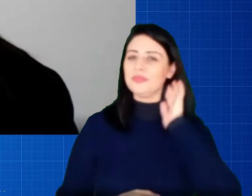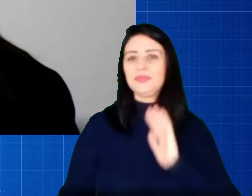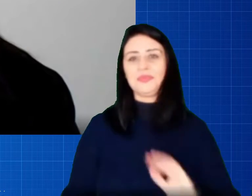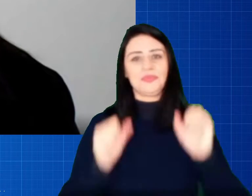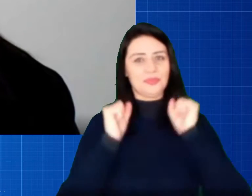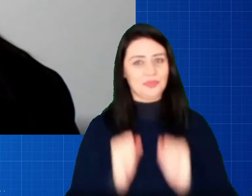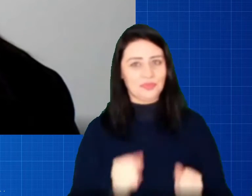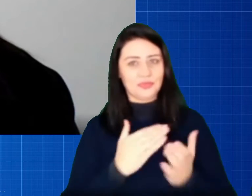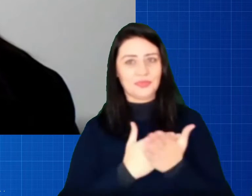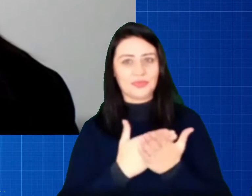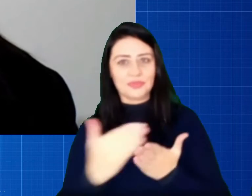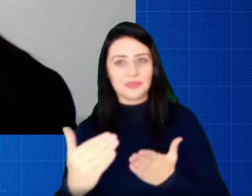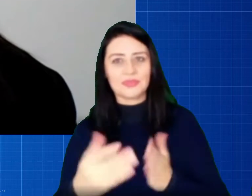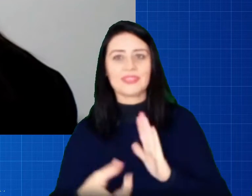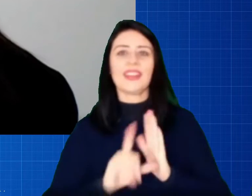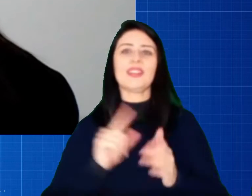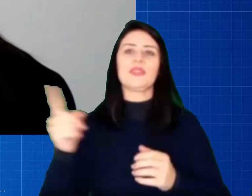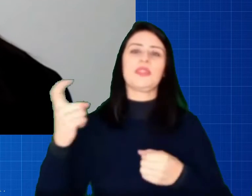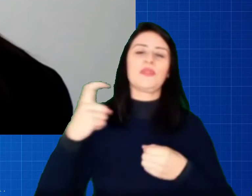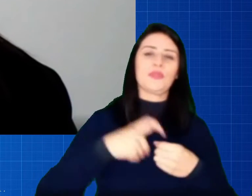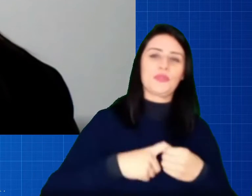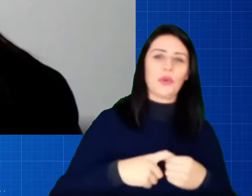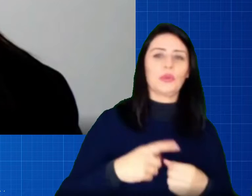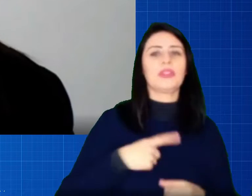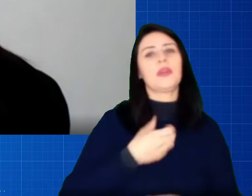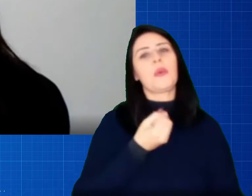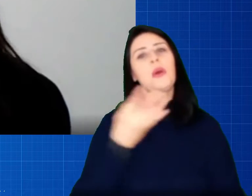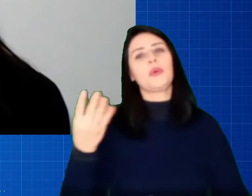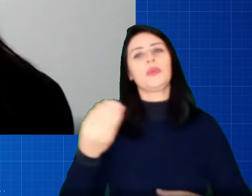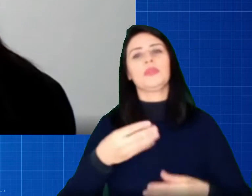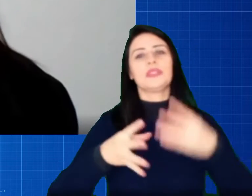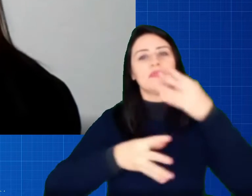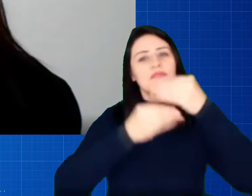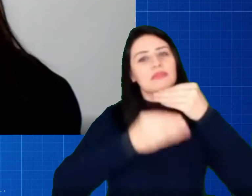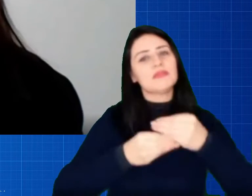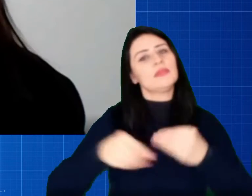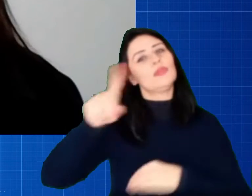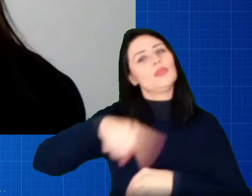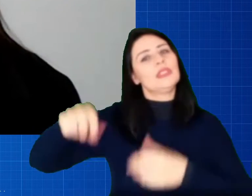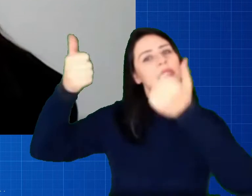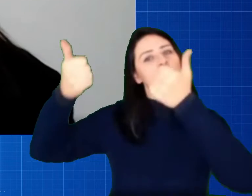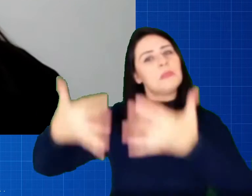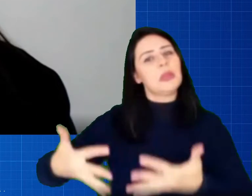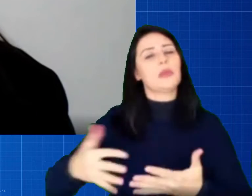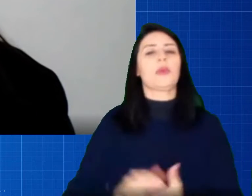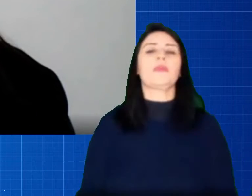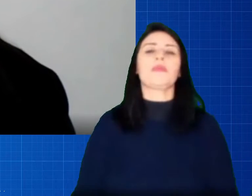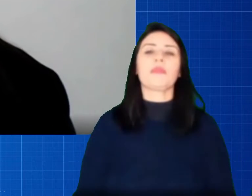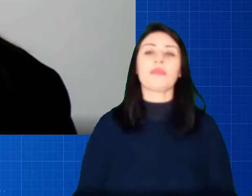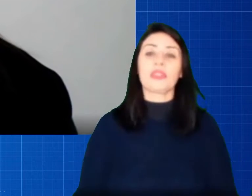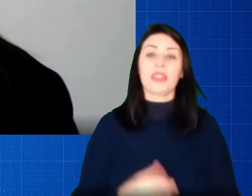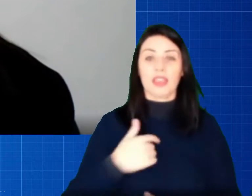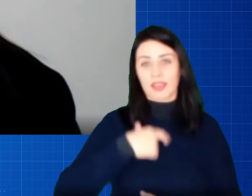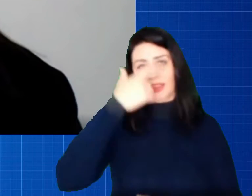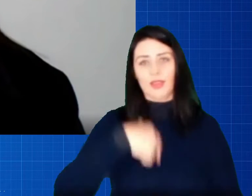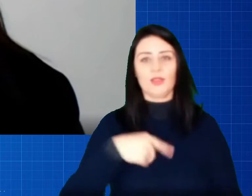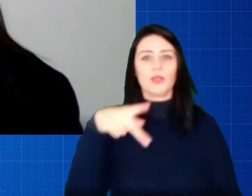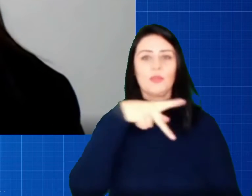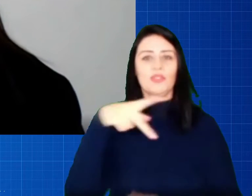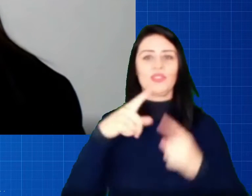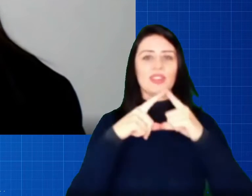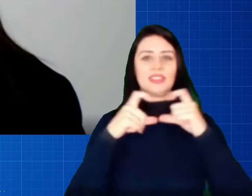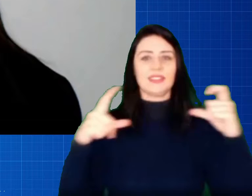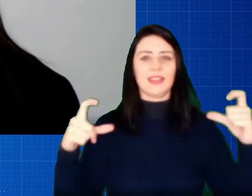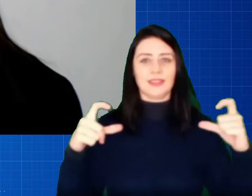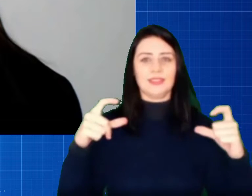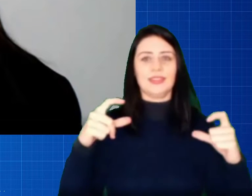Posso continuar, meninas, antes de vocês retornarem? Então, só fazendo alguns comentários do que vocês já falaram, né? Então, assim, eu sou professora de